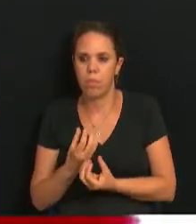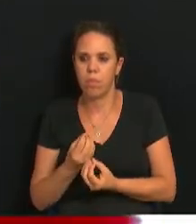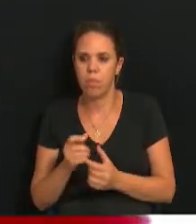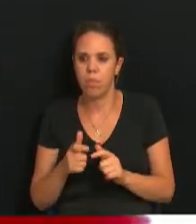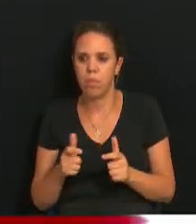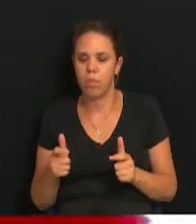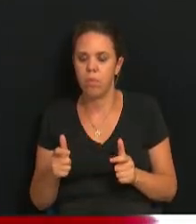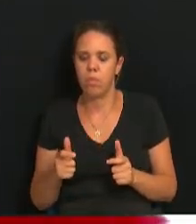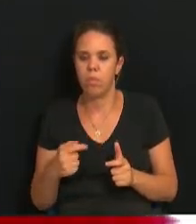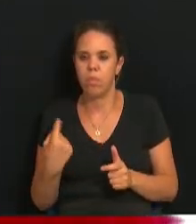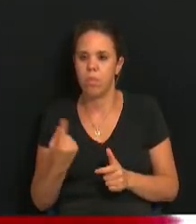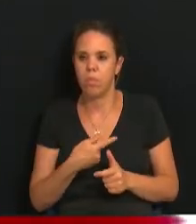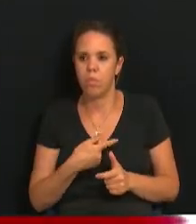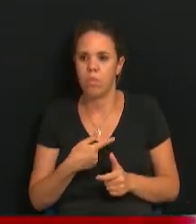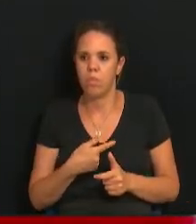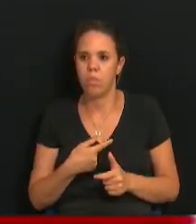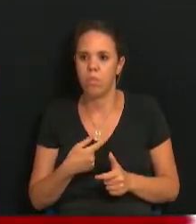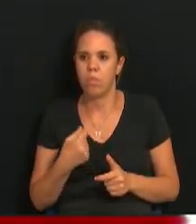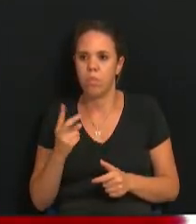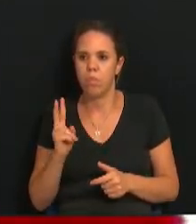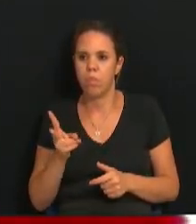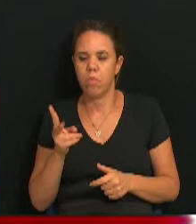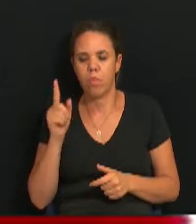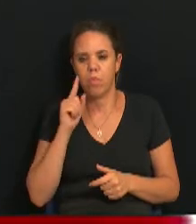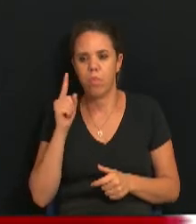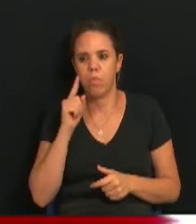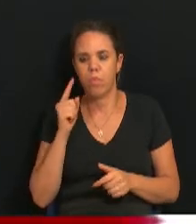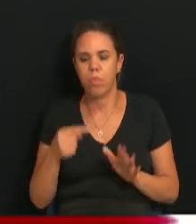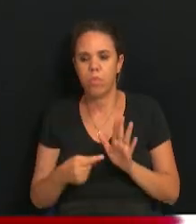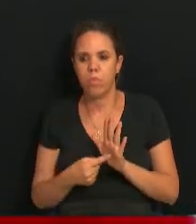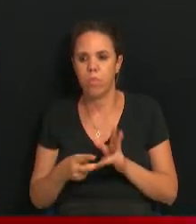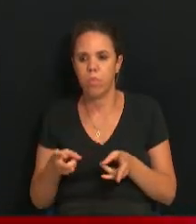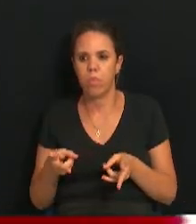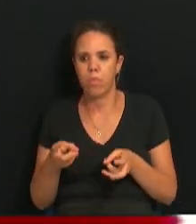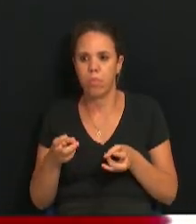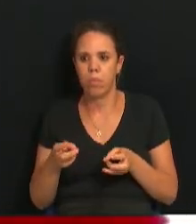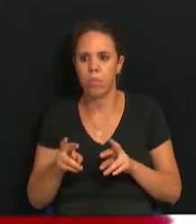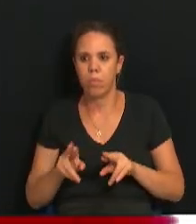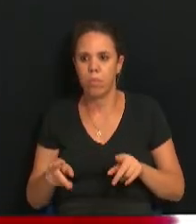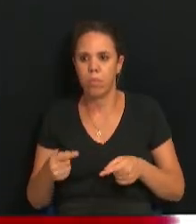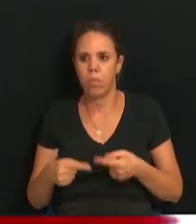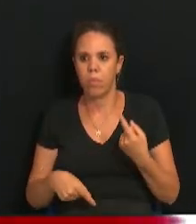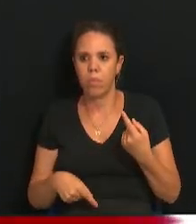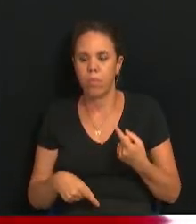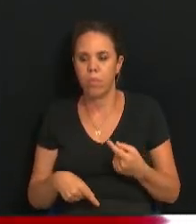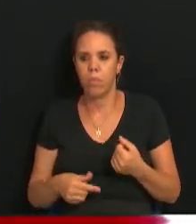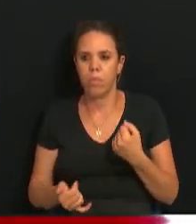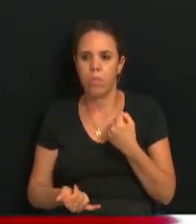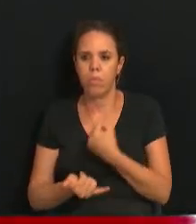E nós que vivemos diariamente isso, nós apontamos, né, percebemos essas divergências e essas falhas.